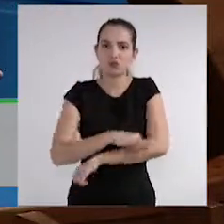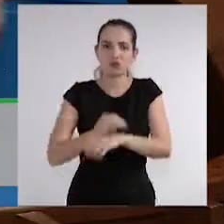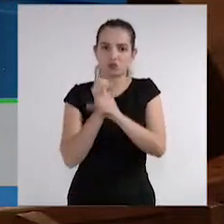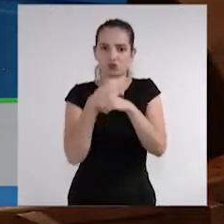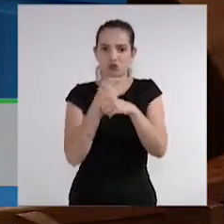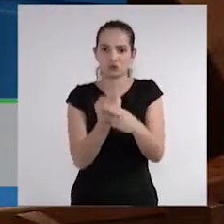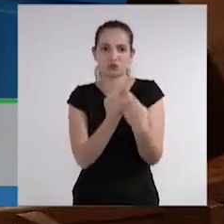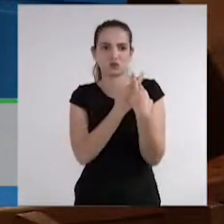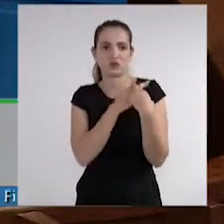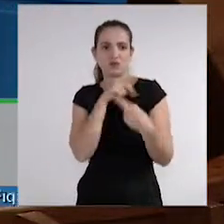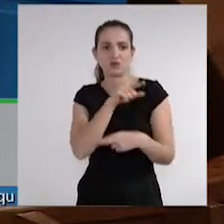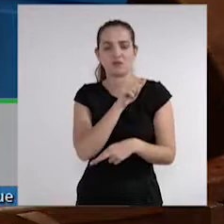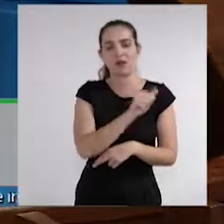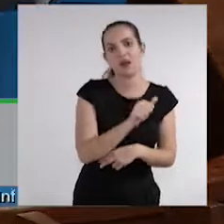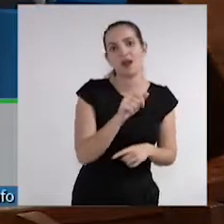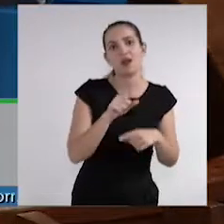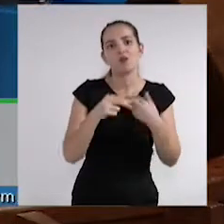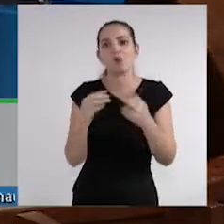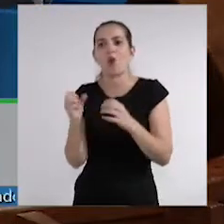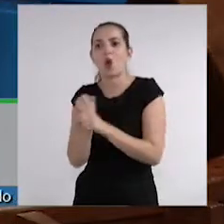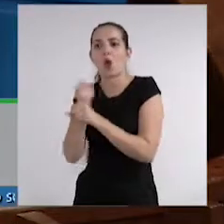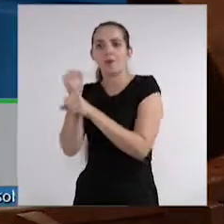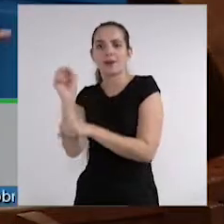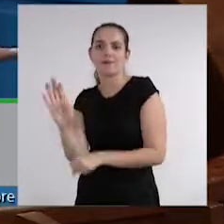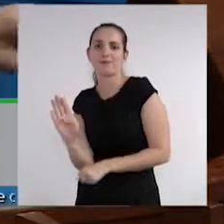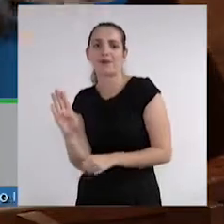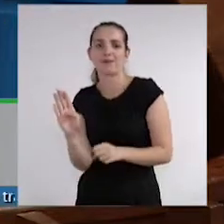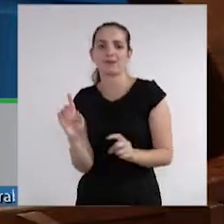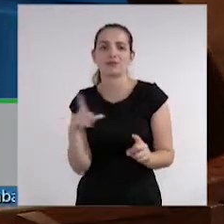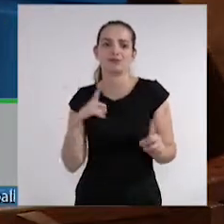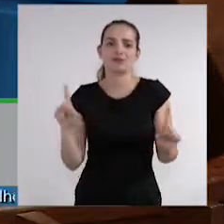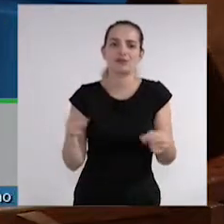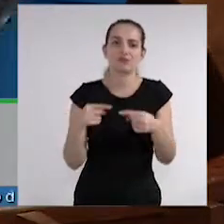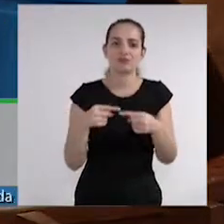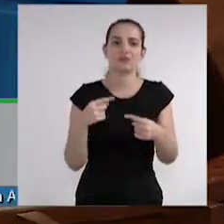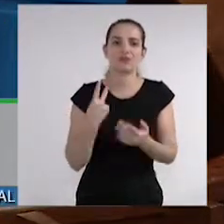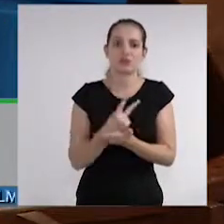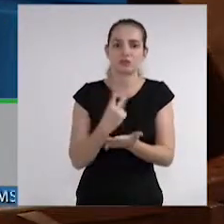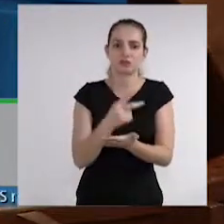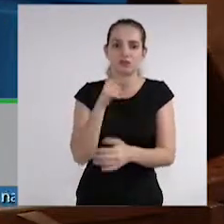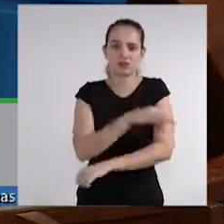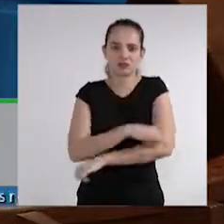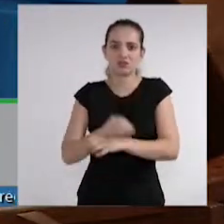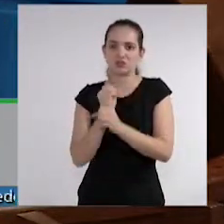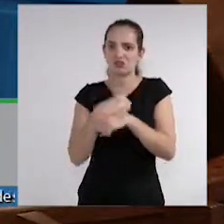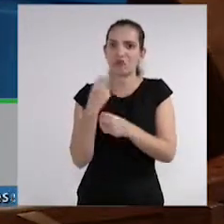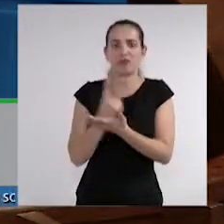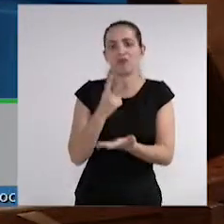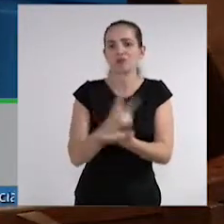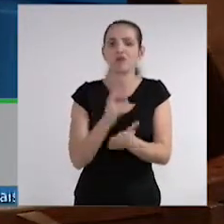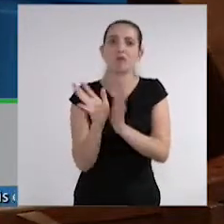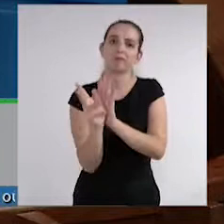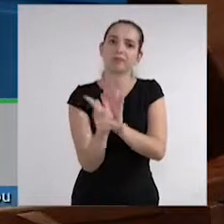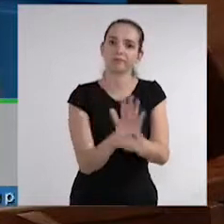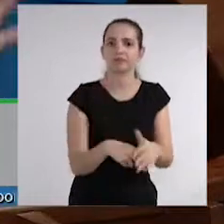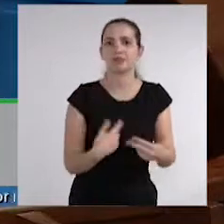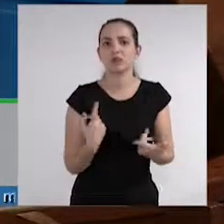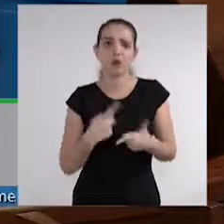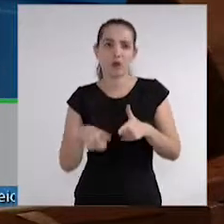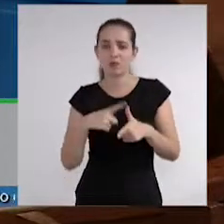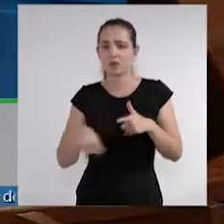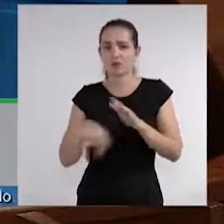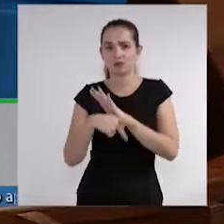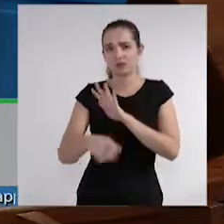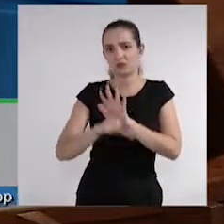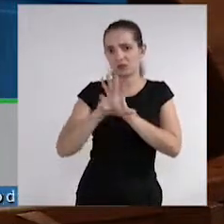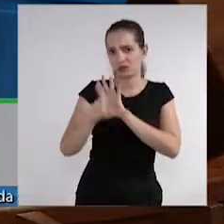pela obra A, passa a ser o engenheiro da obra B. Respondeu. E ele continua praticando. Aí é um problema inerente à legislação e de